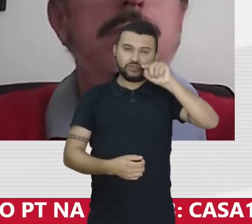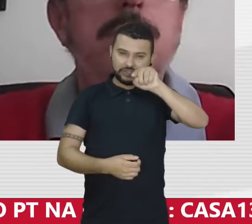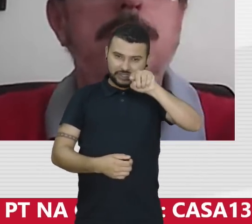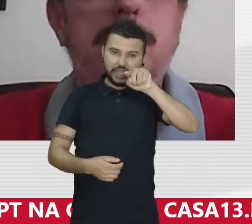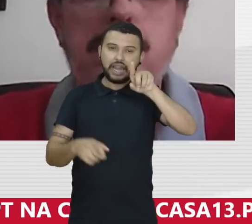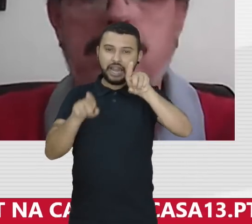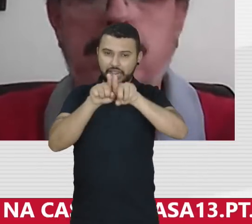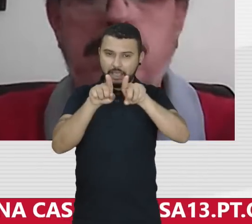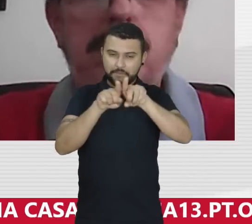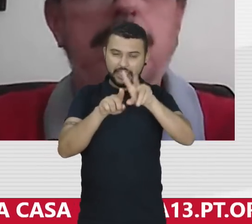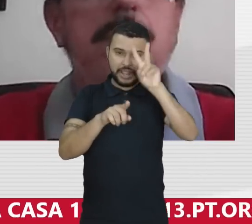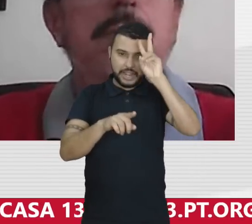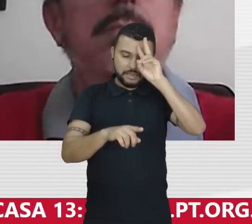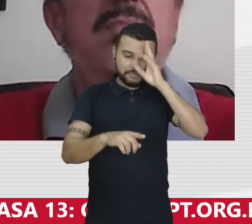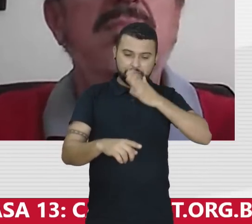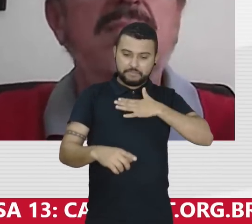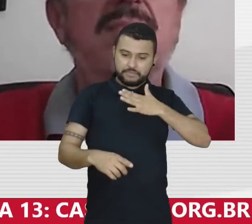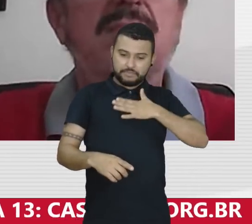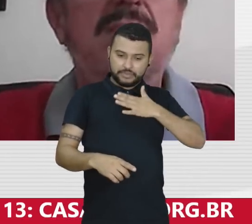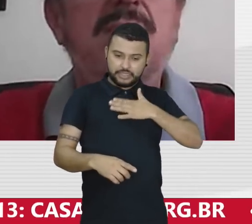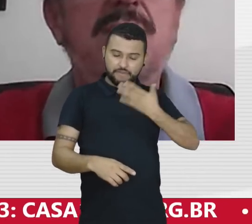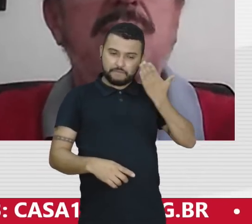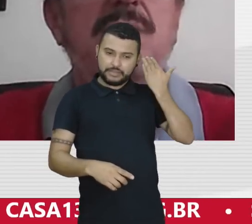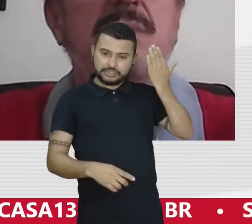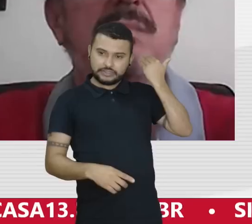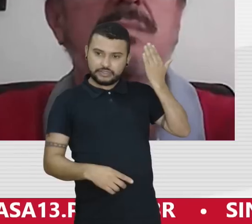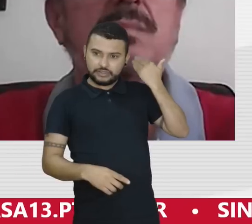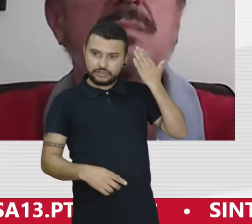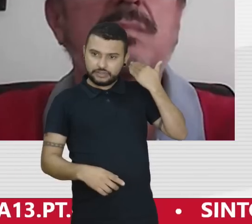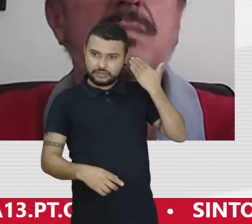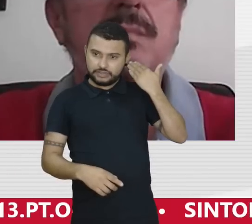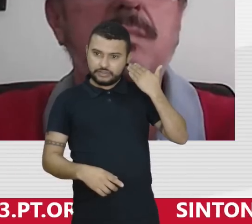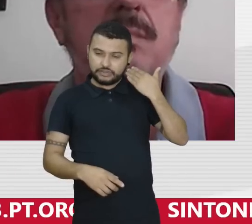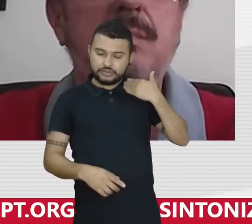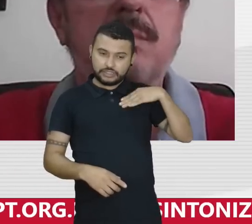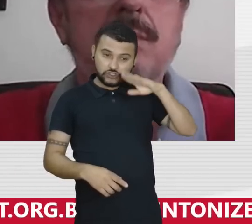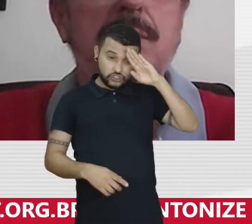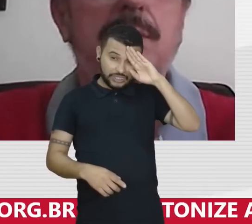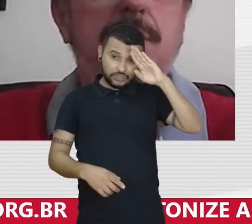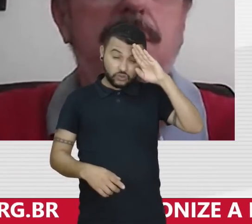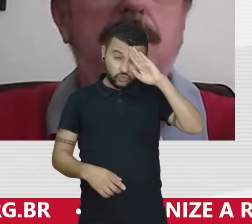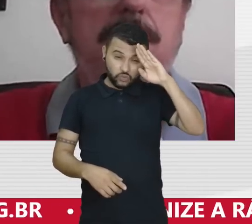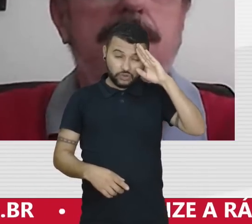lembro, na meningite, a ditadura